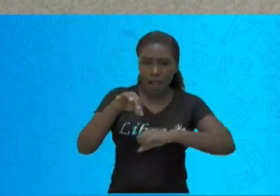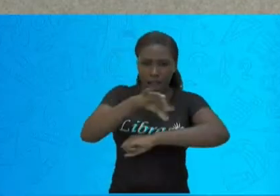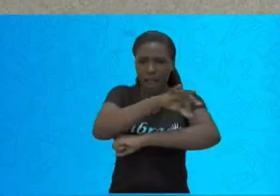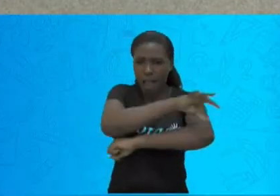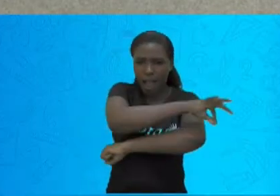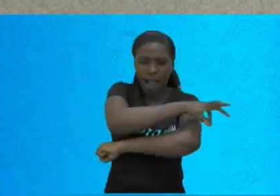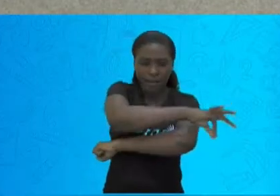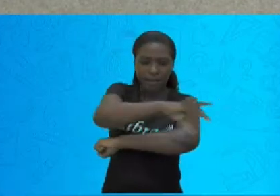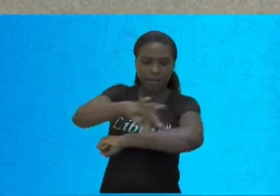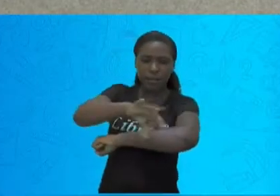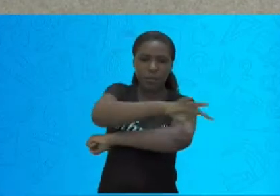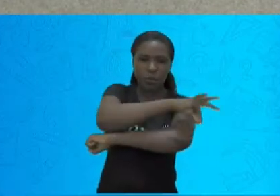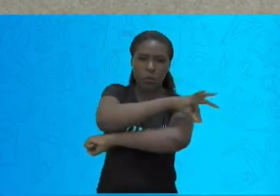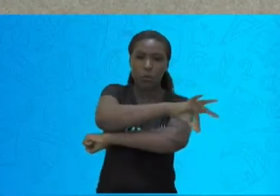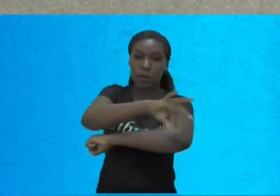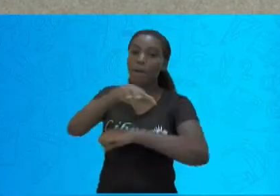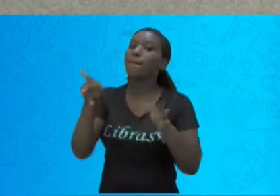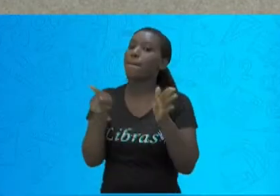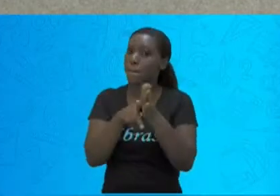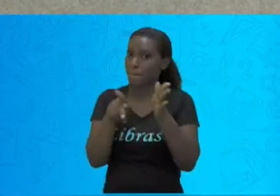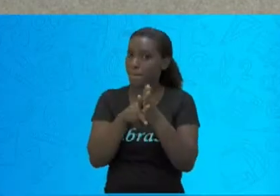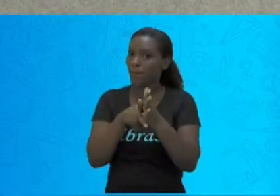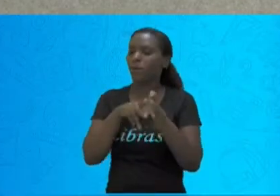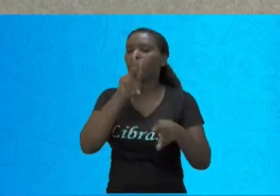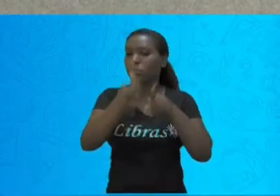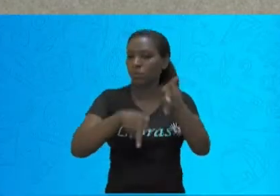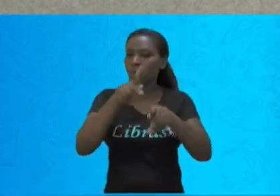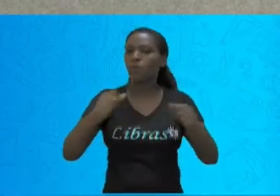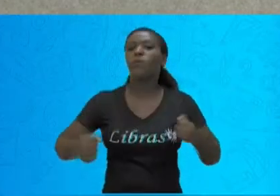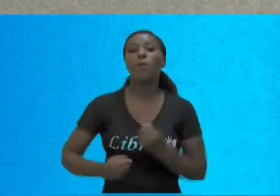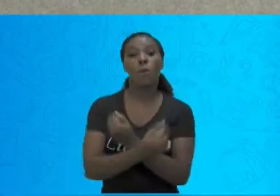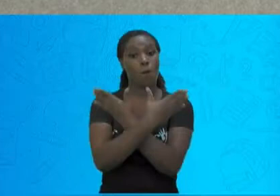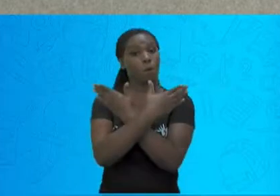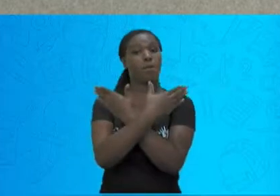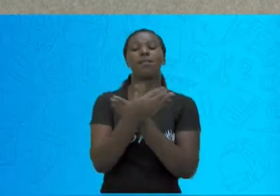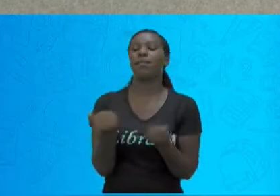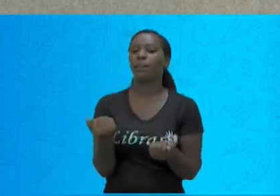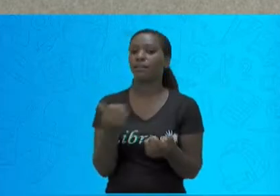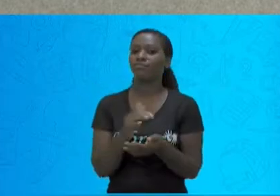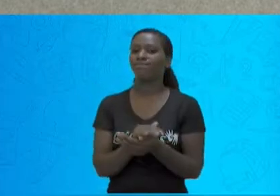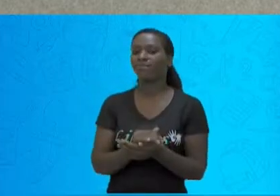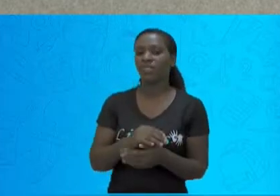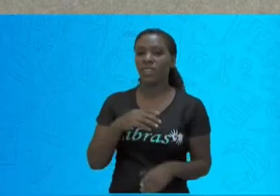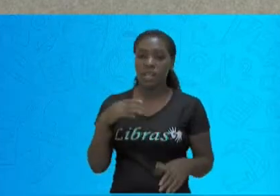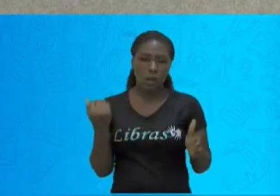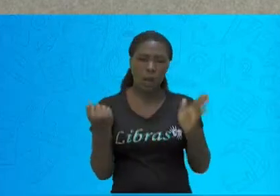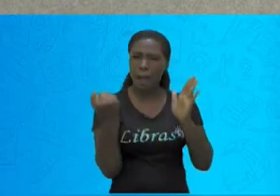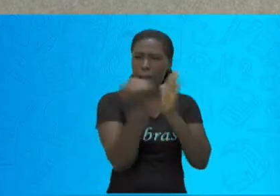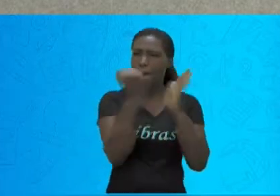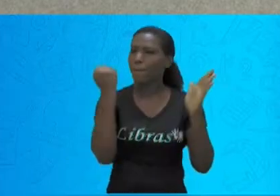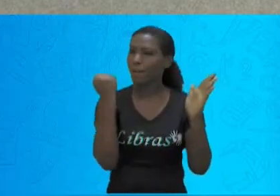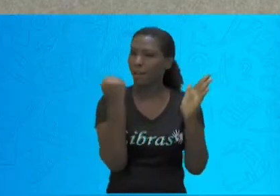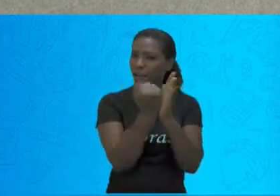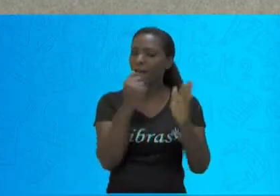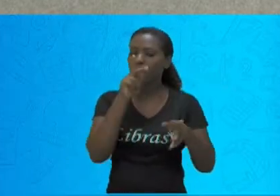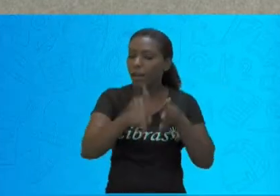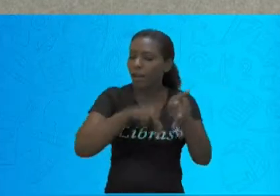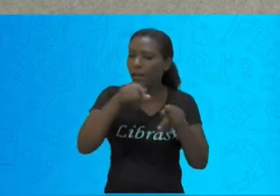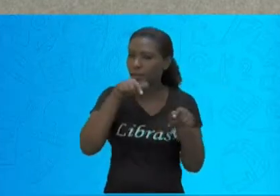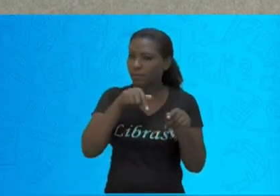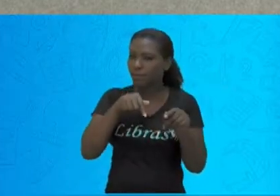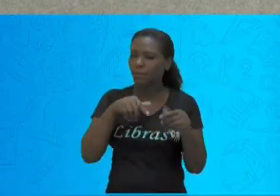principal e marcante dos povos olmecas vão ser as enormes cabeças de pedras,